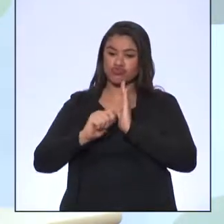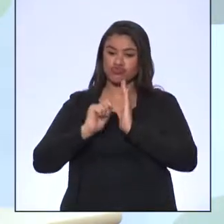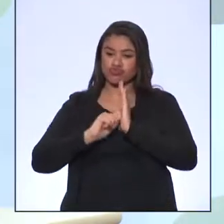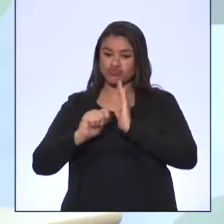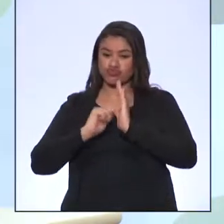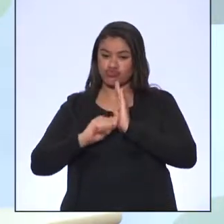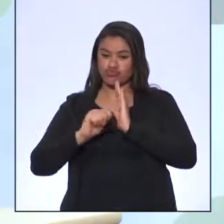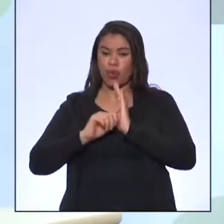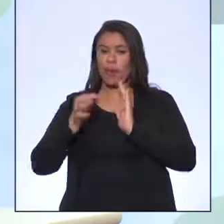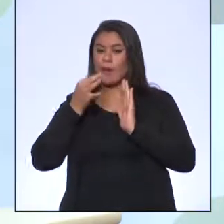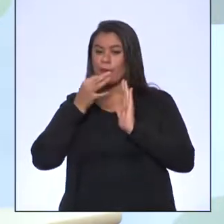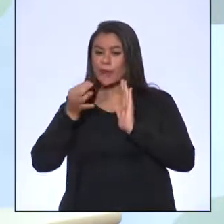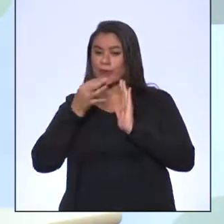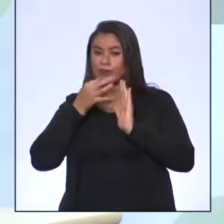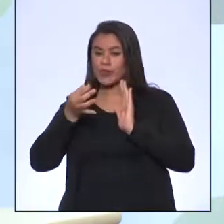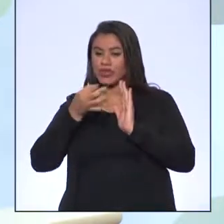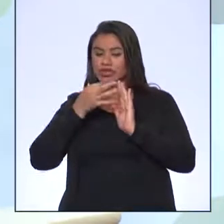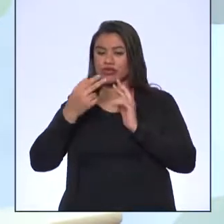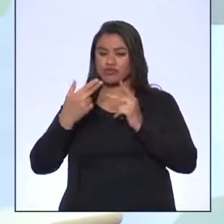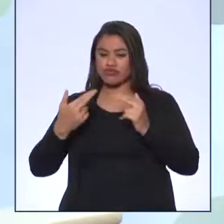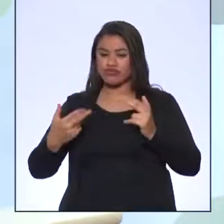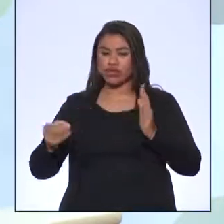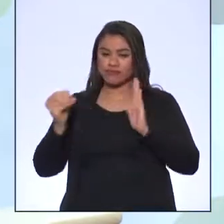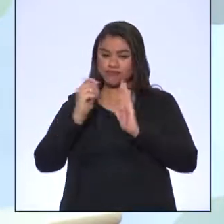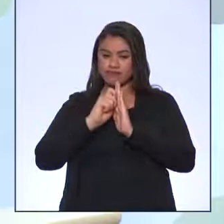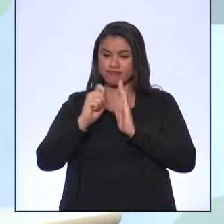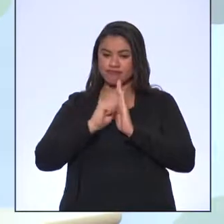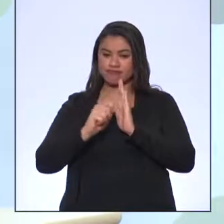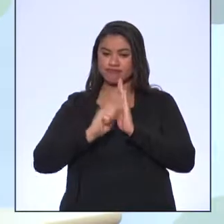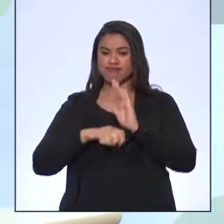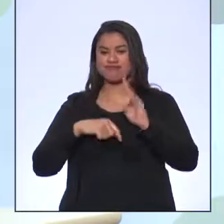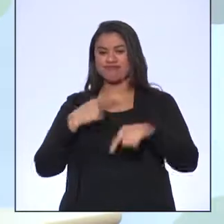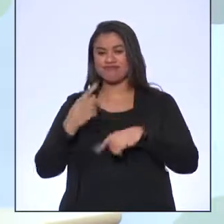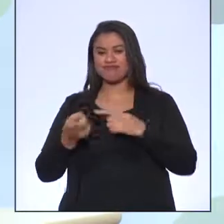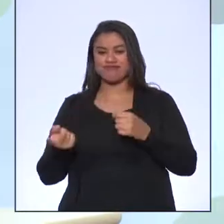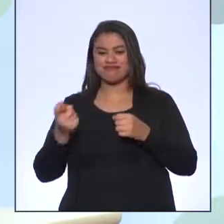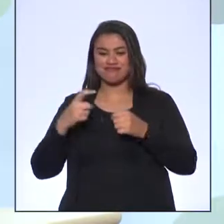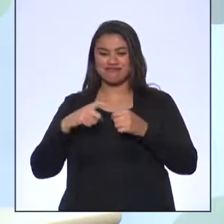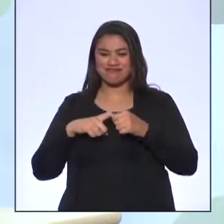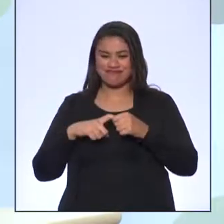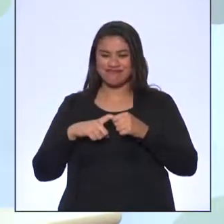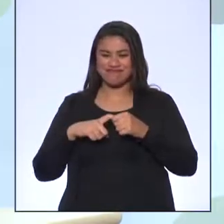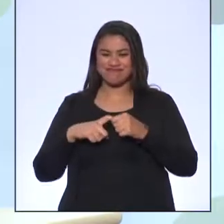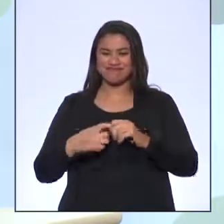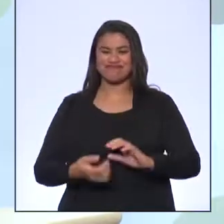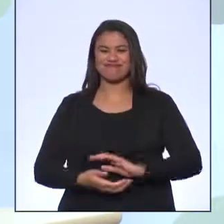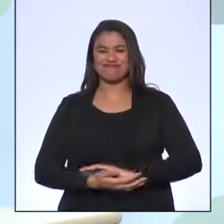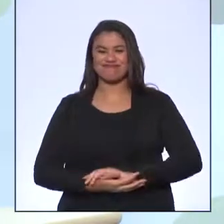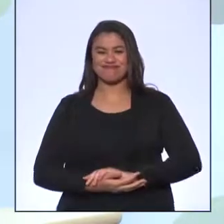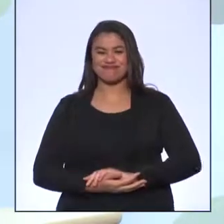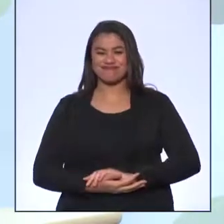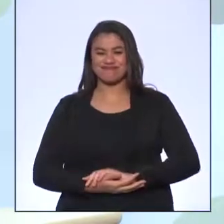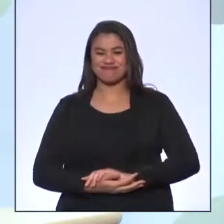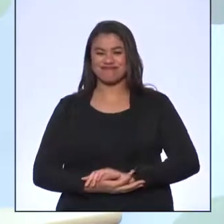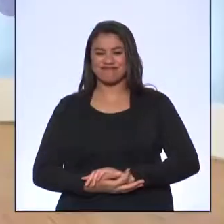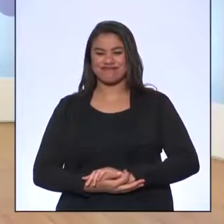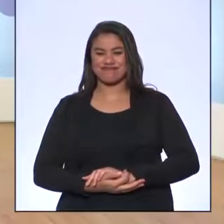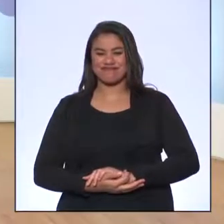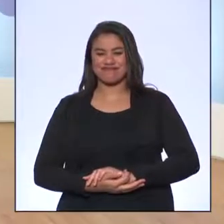suas percepções, as suas descobertas, e daqui a pouquinho a gente volta a conversar um pouquinho mais. Até